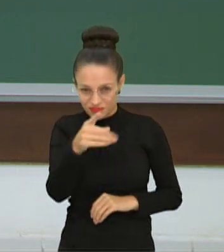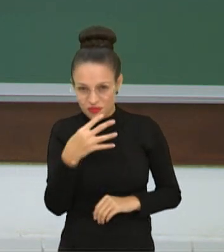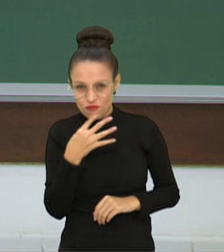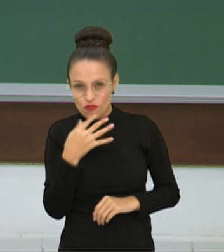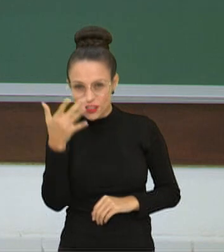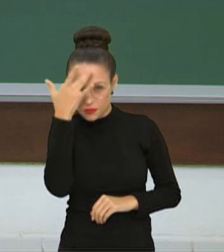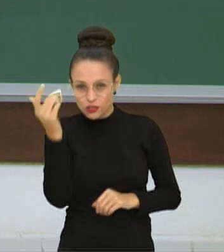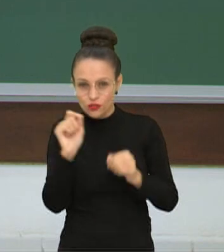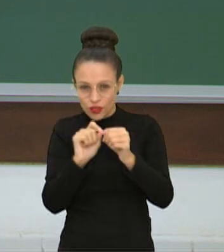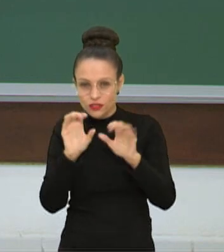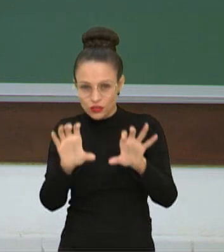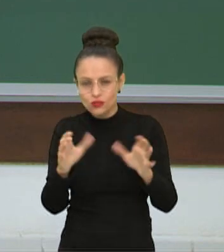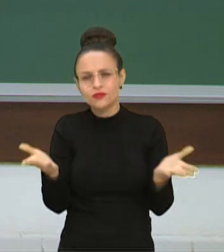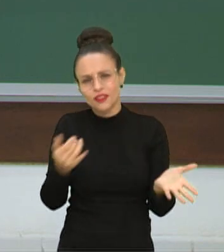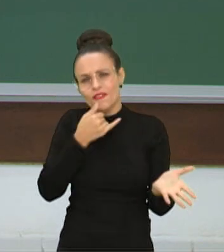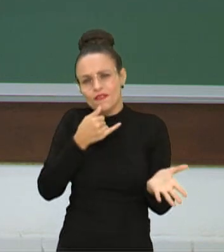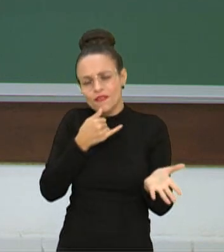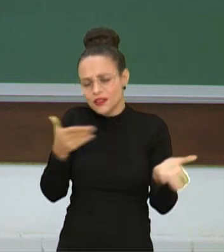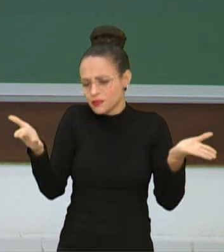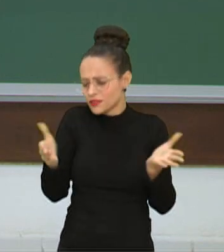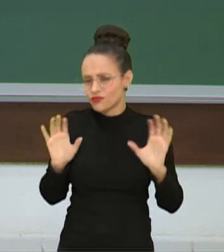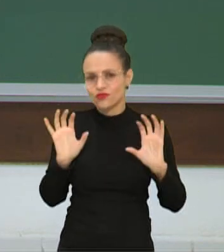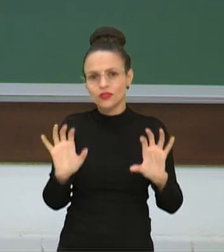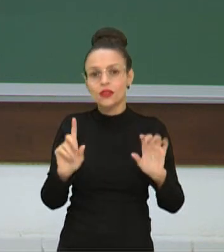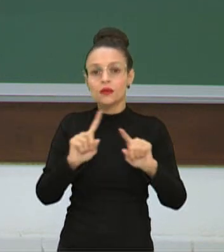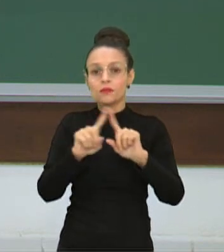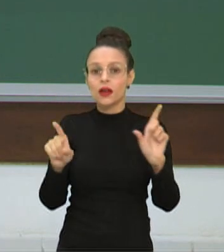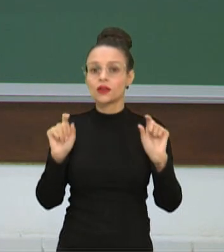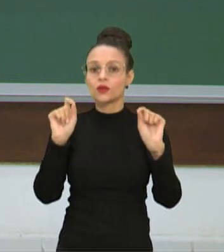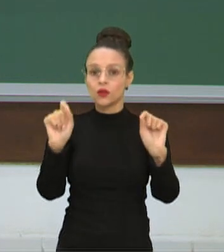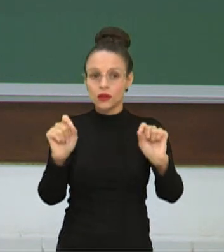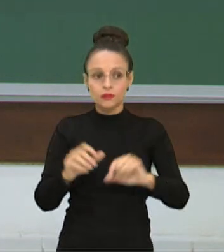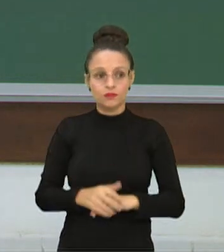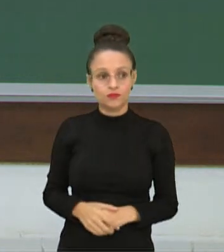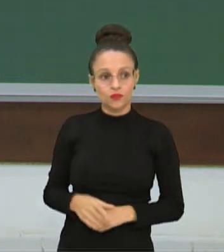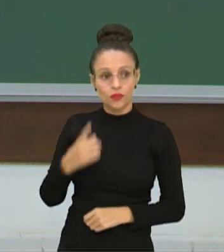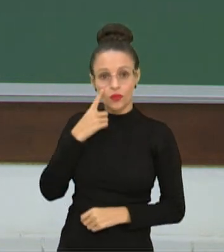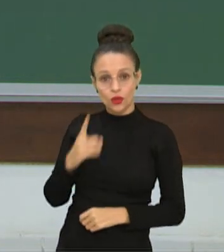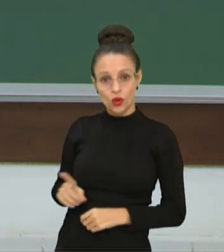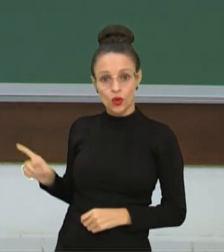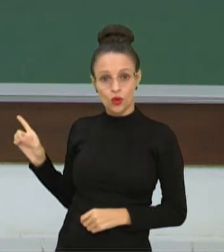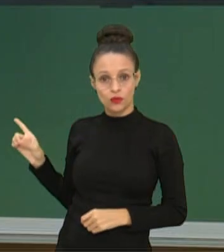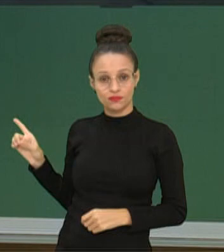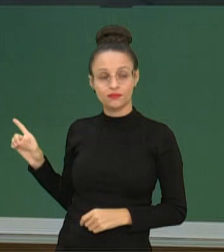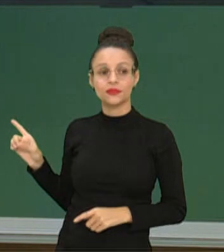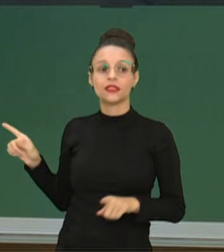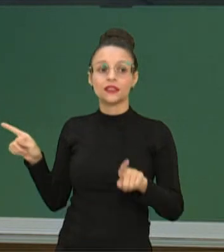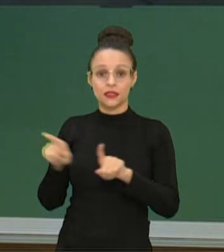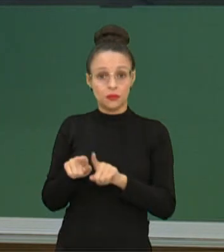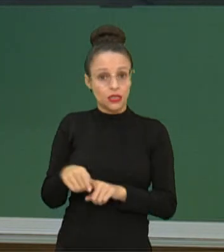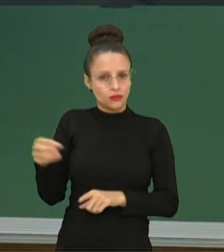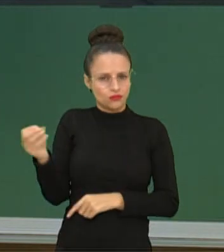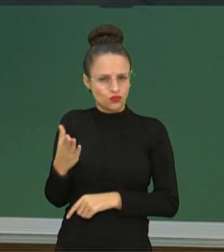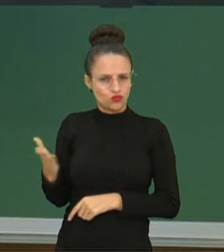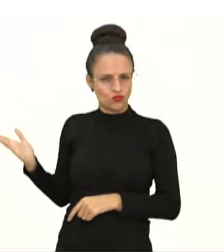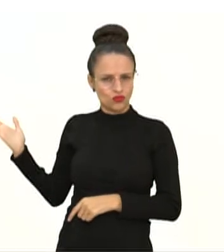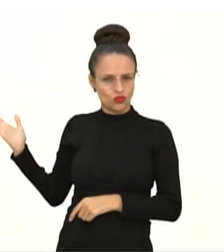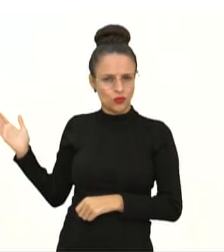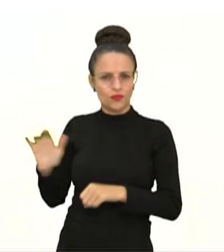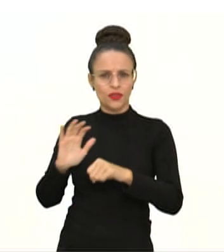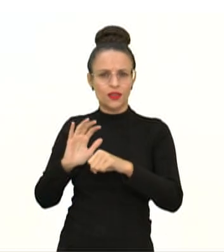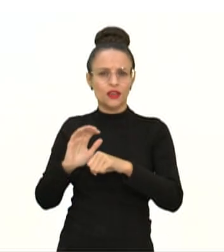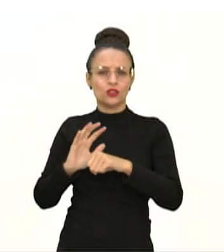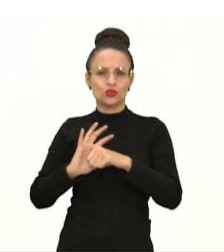isso? Infelizmente é a nossa realidade. Só que, olha só, uma matéria também recente. A